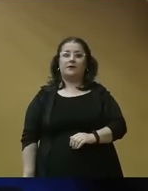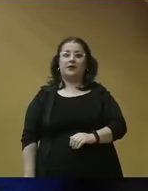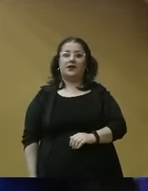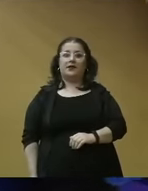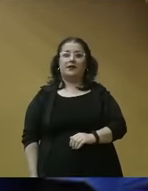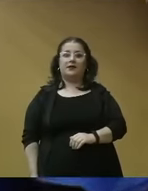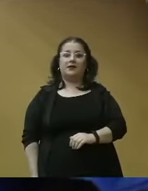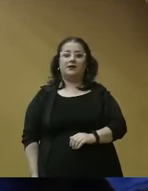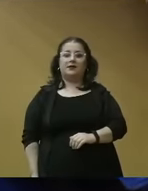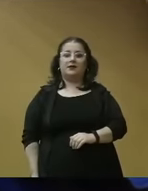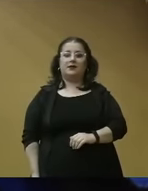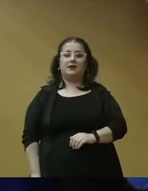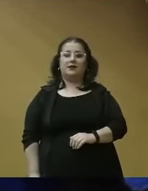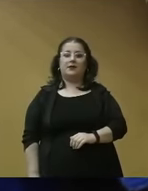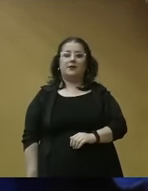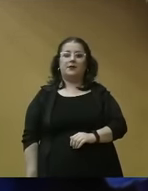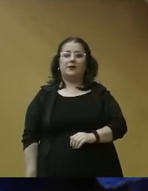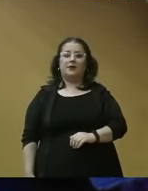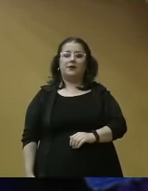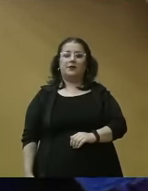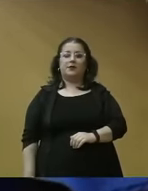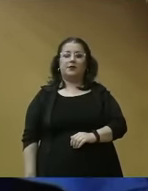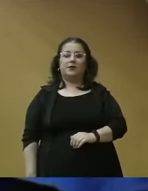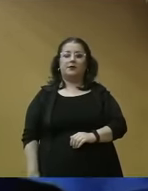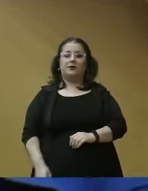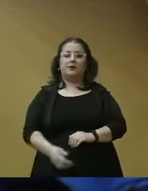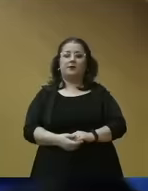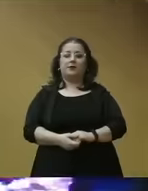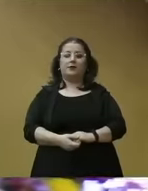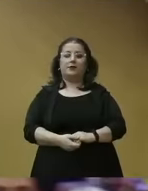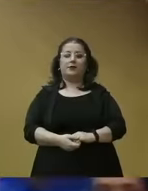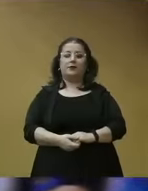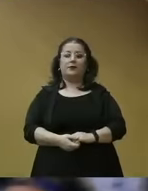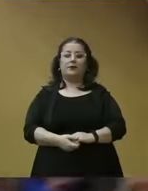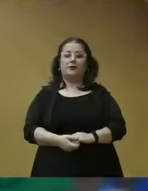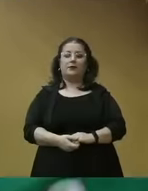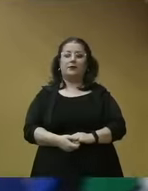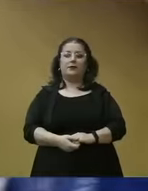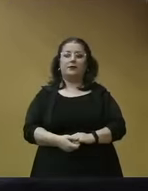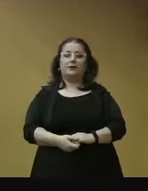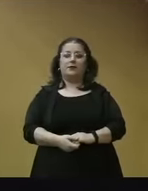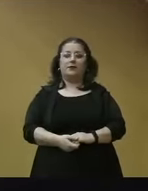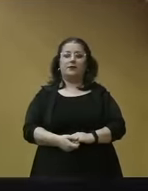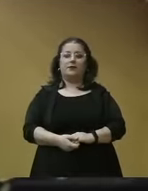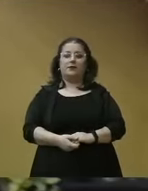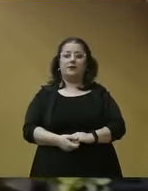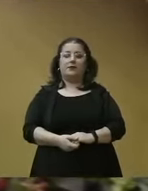We'll be right back.